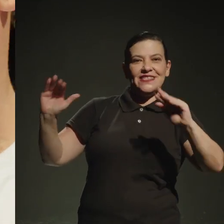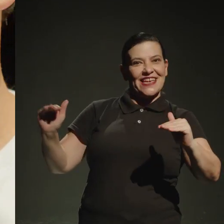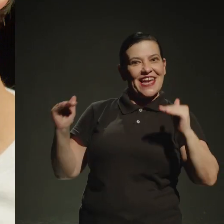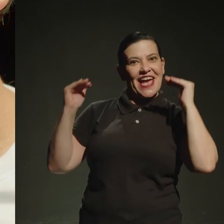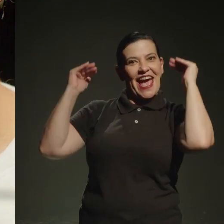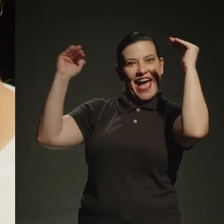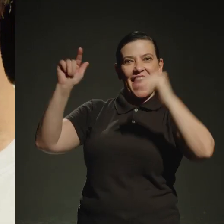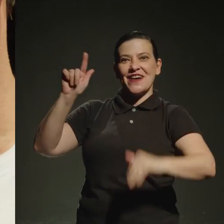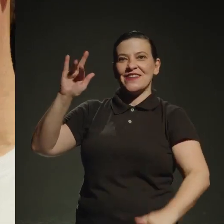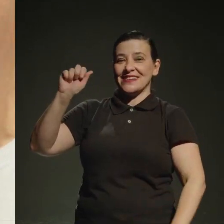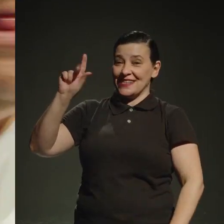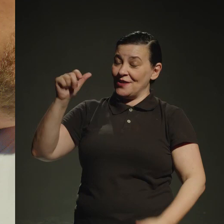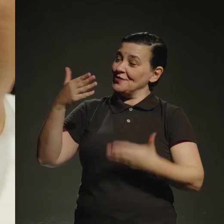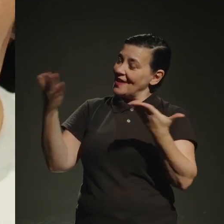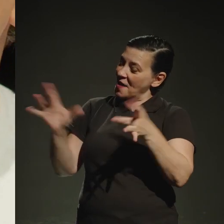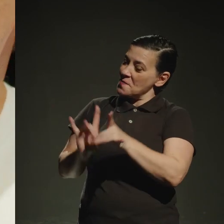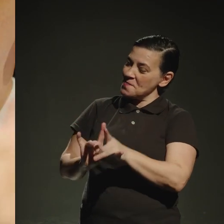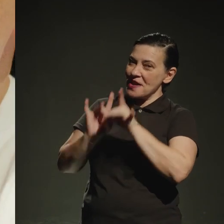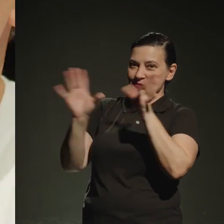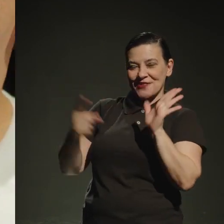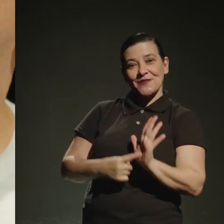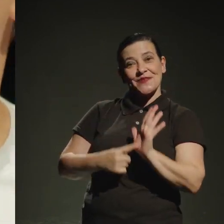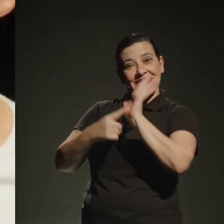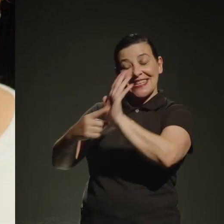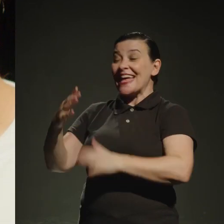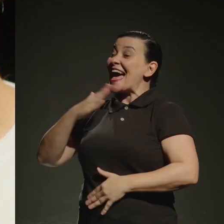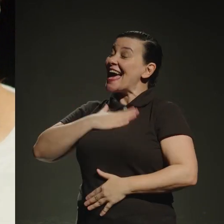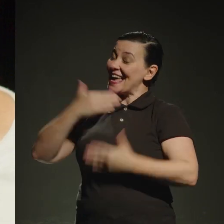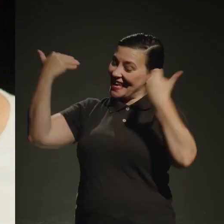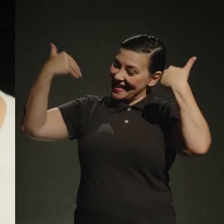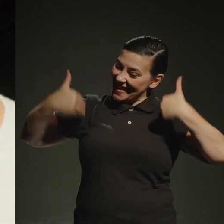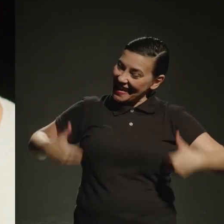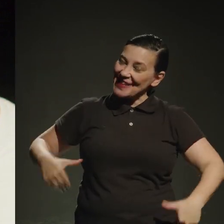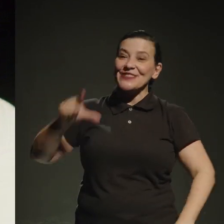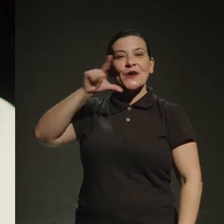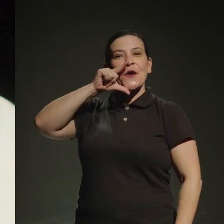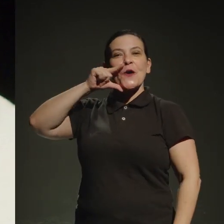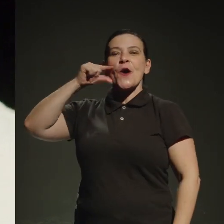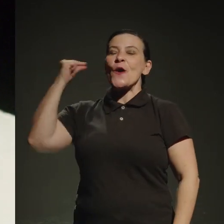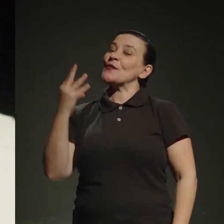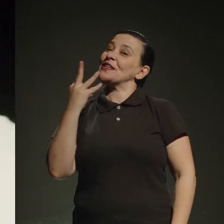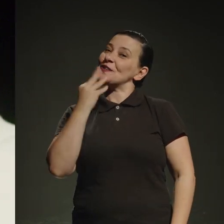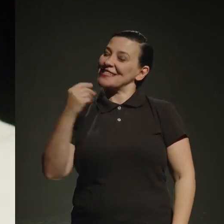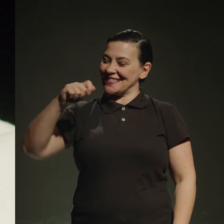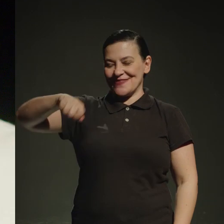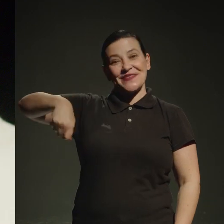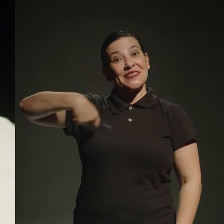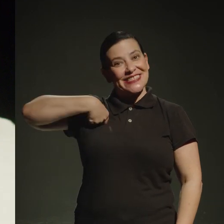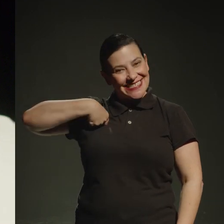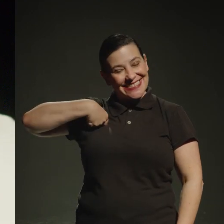dizer da nossa saga imortal. Ousei adentrar vossos domínios com meu brioso